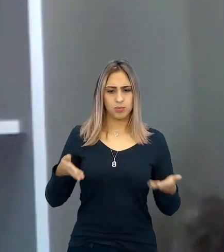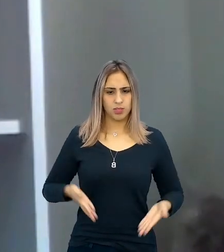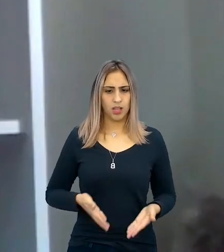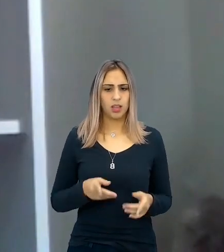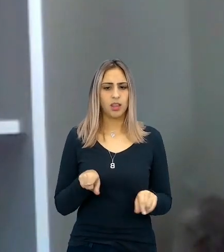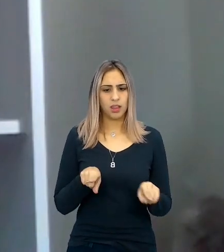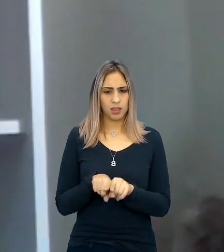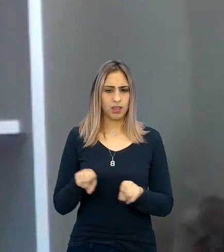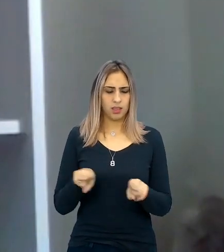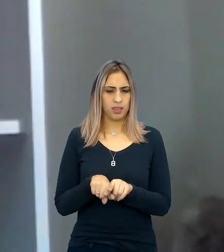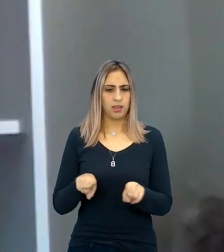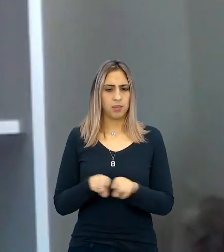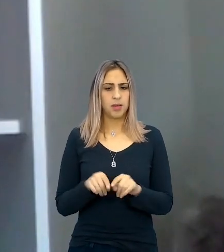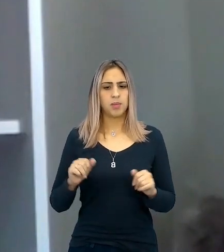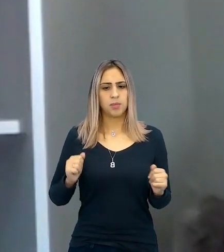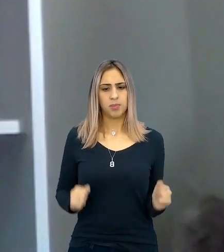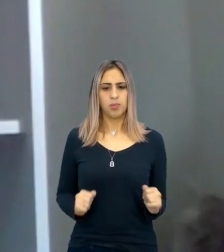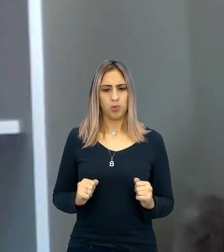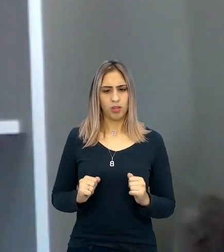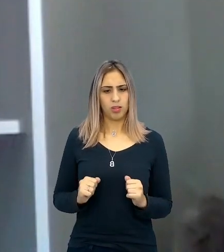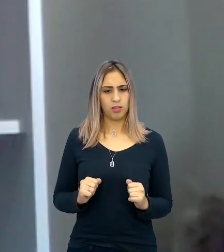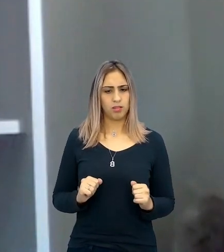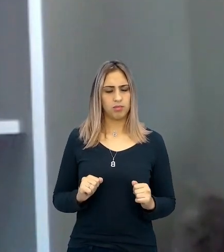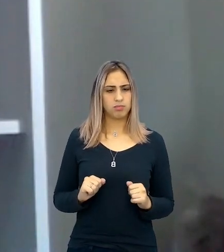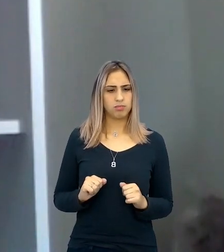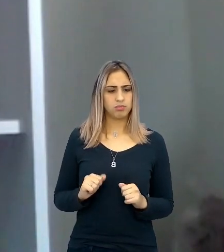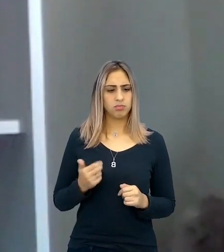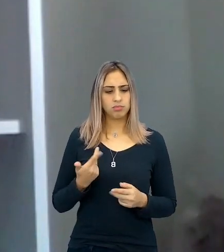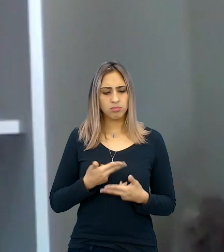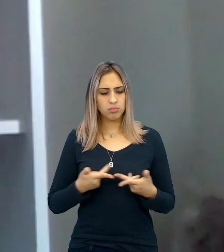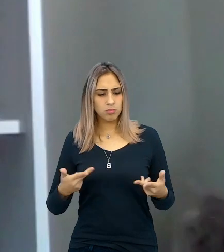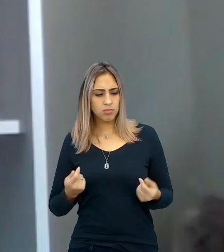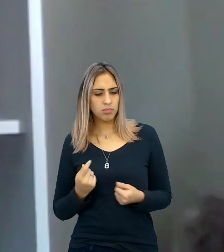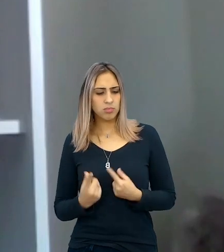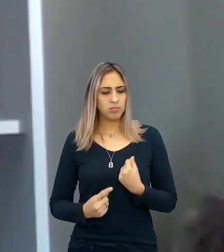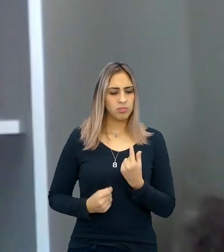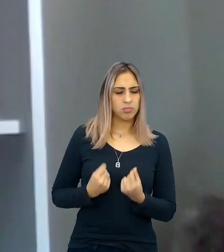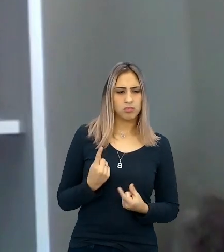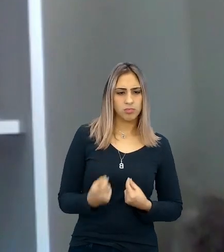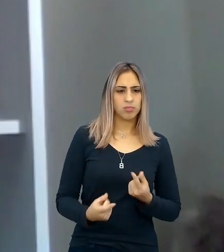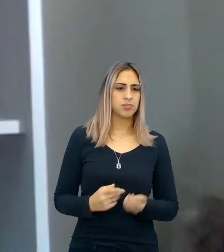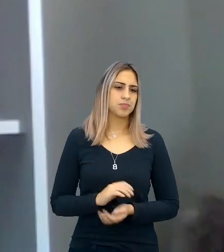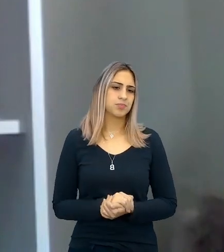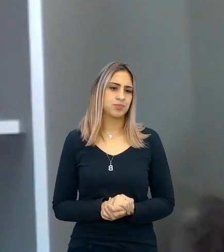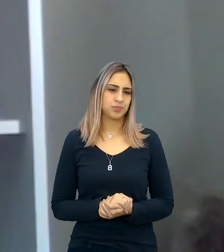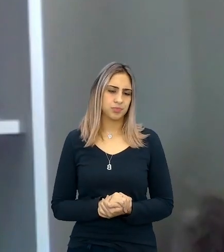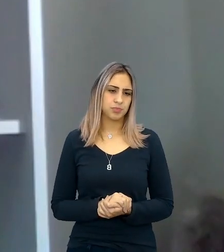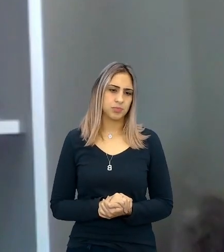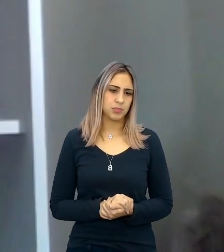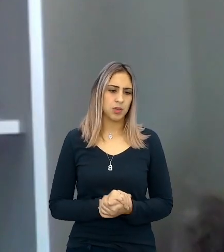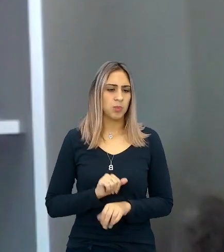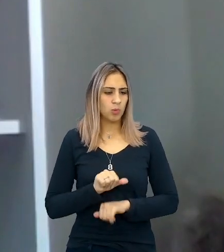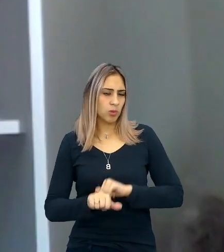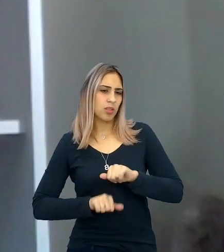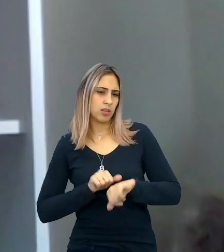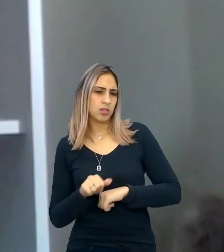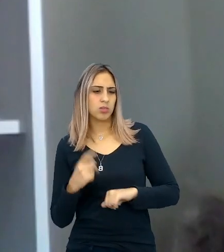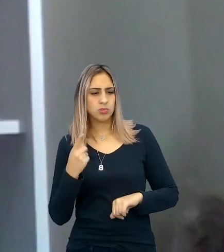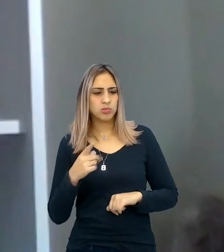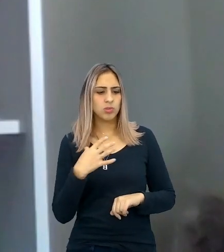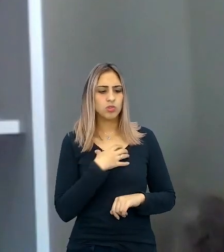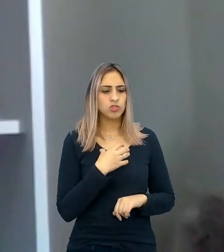E também poder levar algum fundamento ou alguma modificação no seu